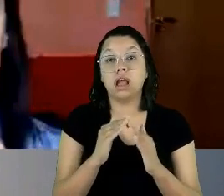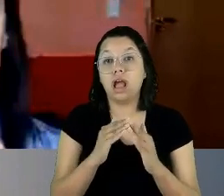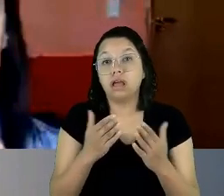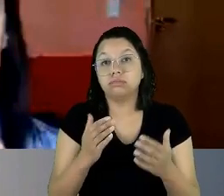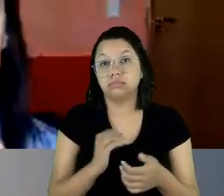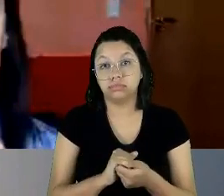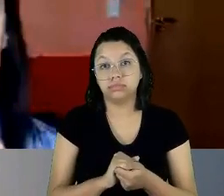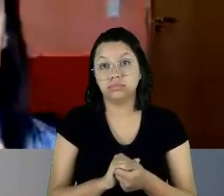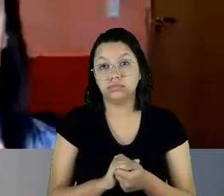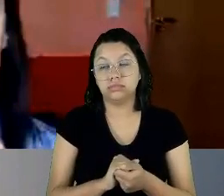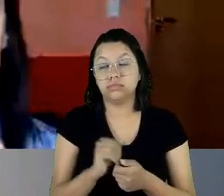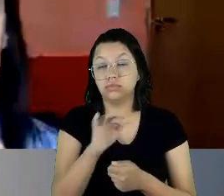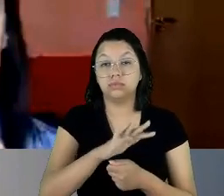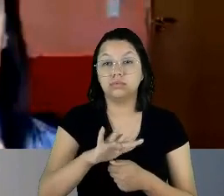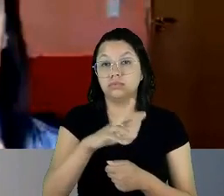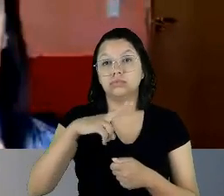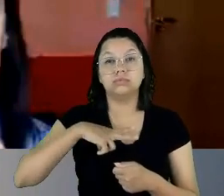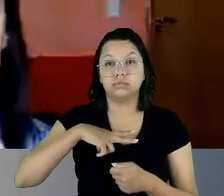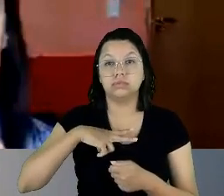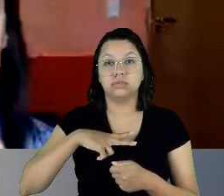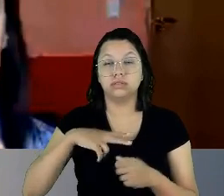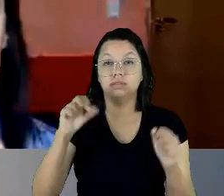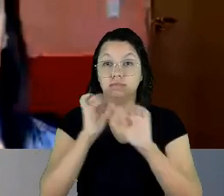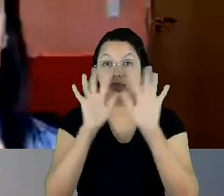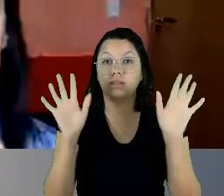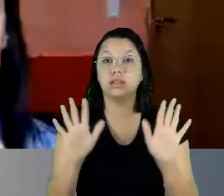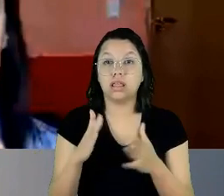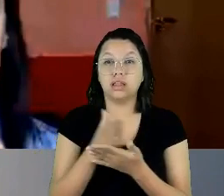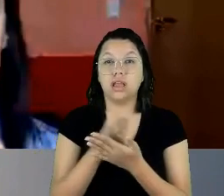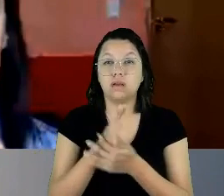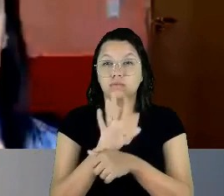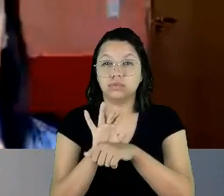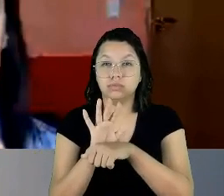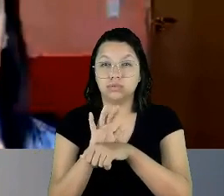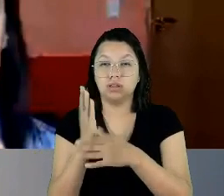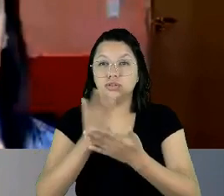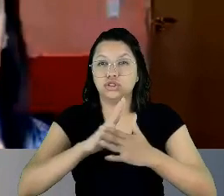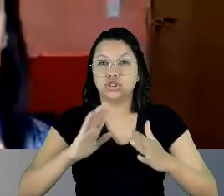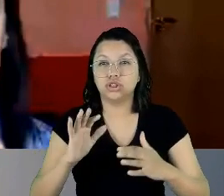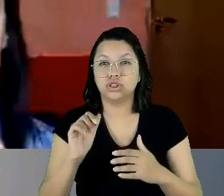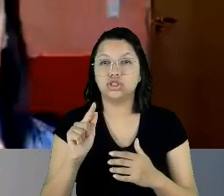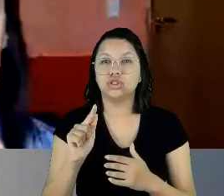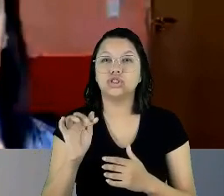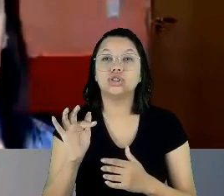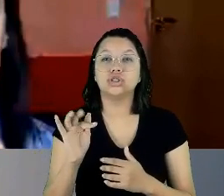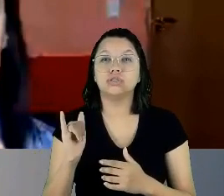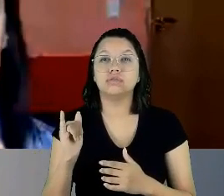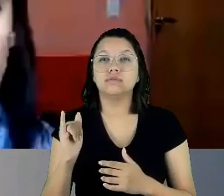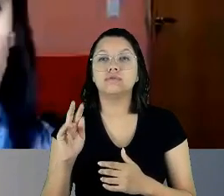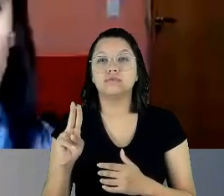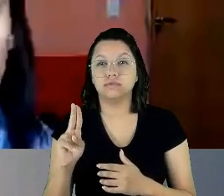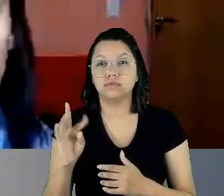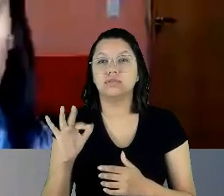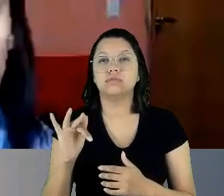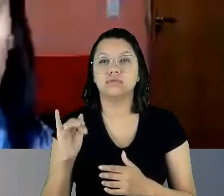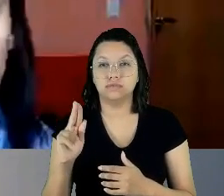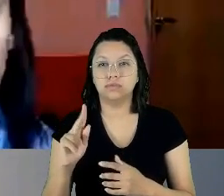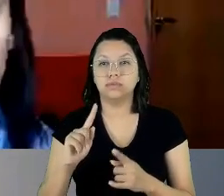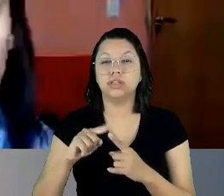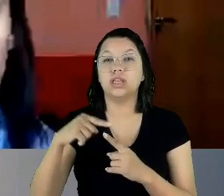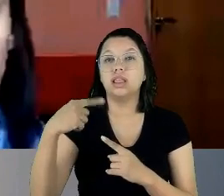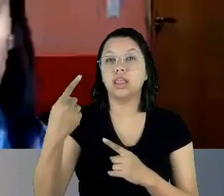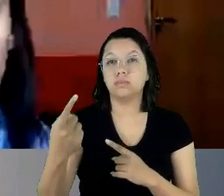privado. Isso fica bem evidente em algumas cenas do documentário Chega de Fio-Fio, em que alguns homens, após